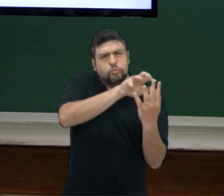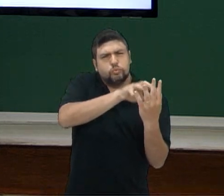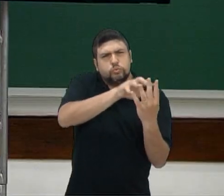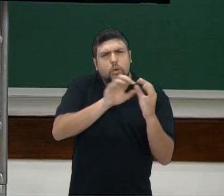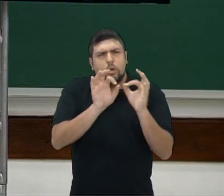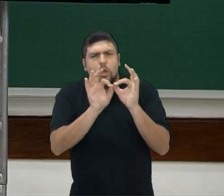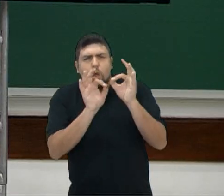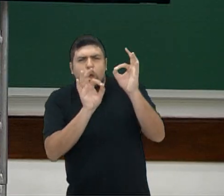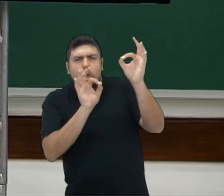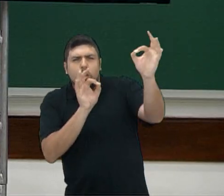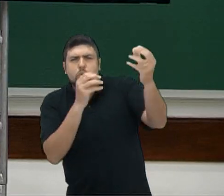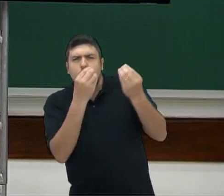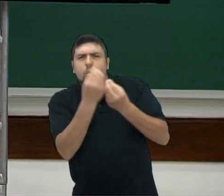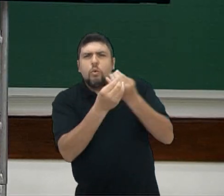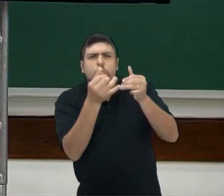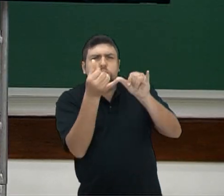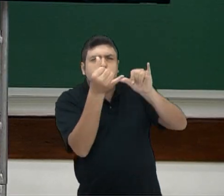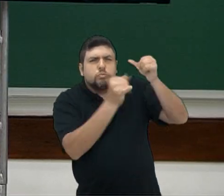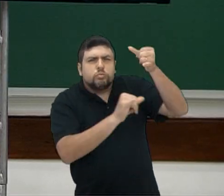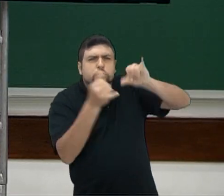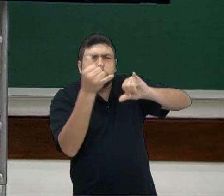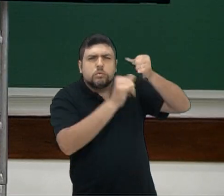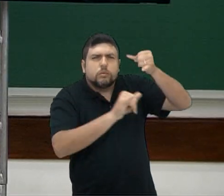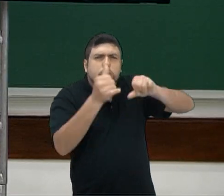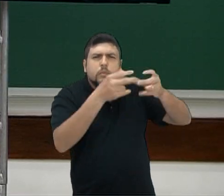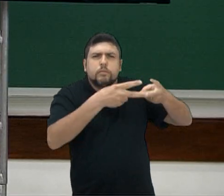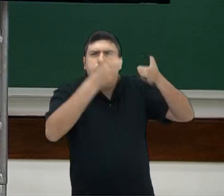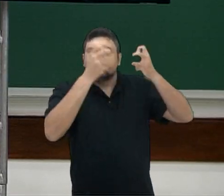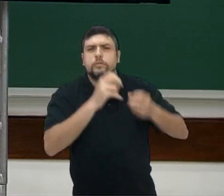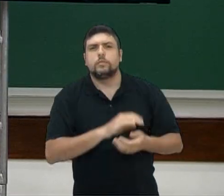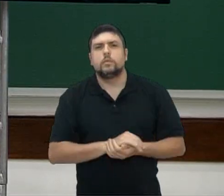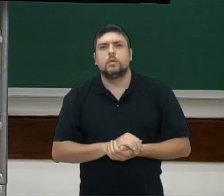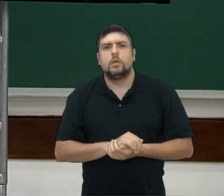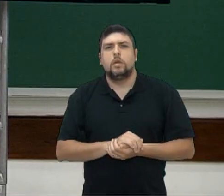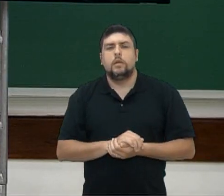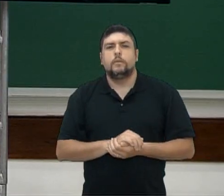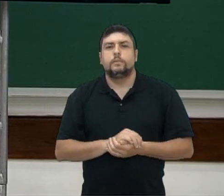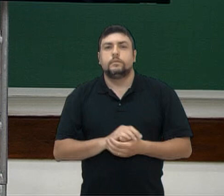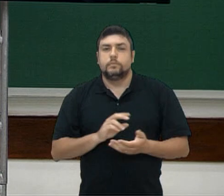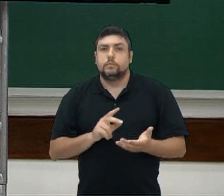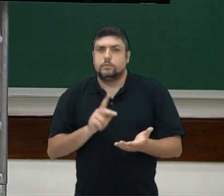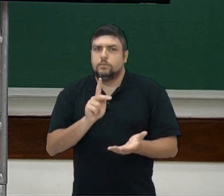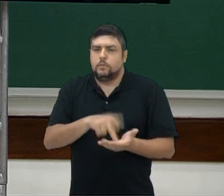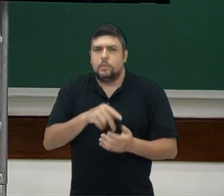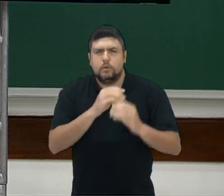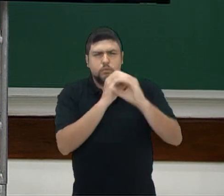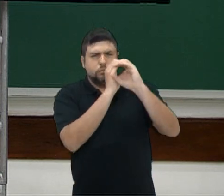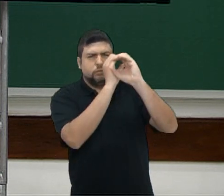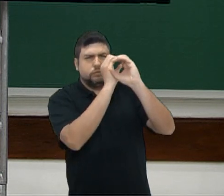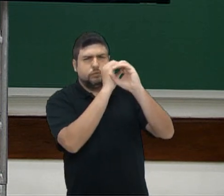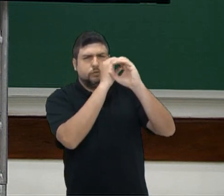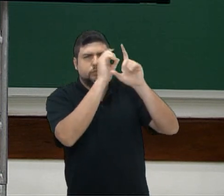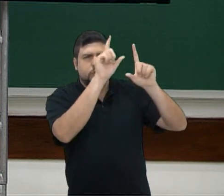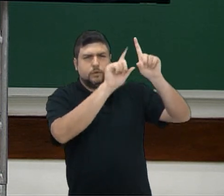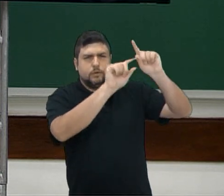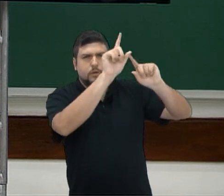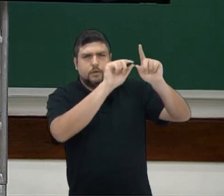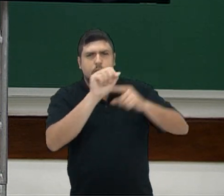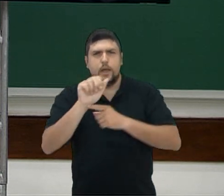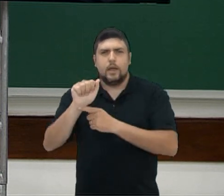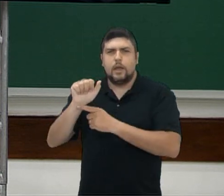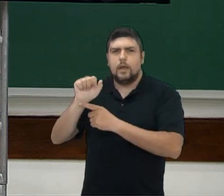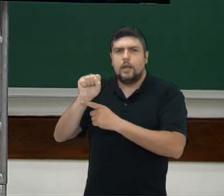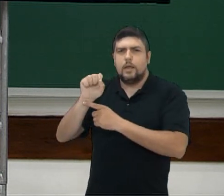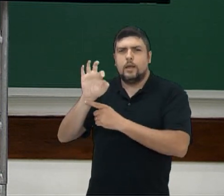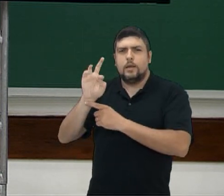distantes. E aqui você consegue estar trabalhando, porque na área da astronomia, que é uma área a qual eu me encanto muito, então você consegue perceber que os objetos